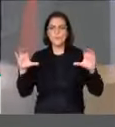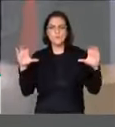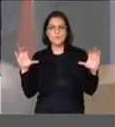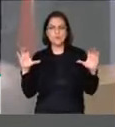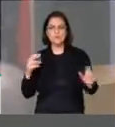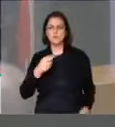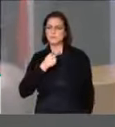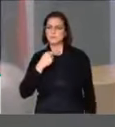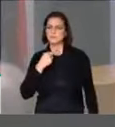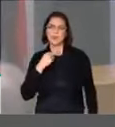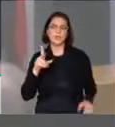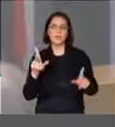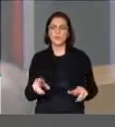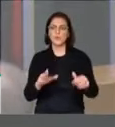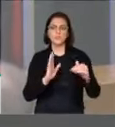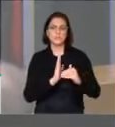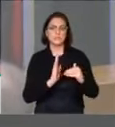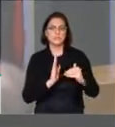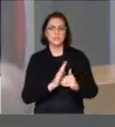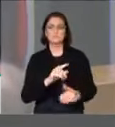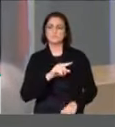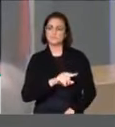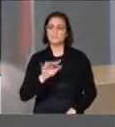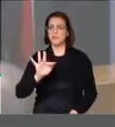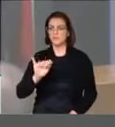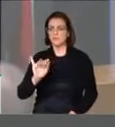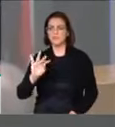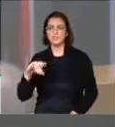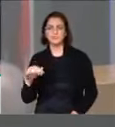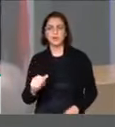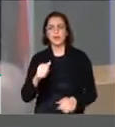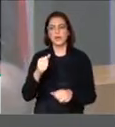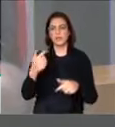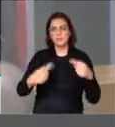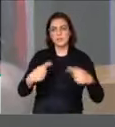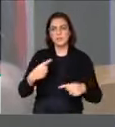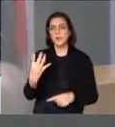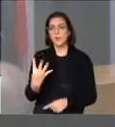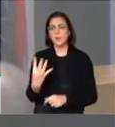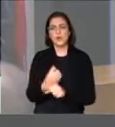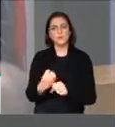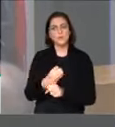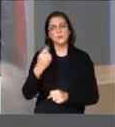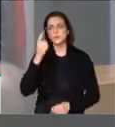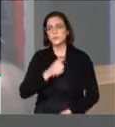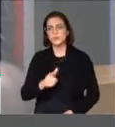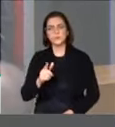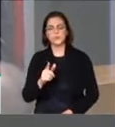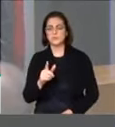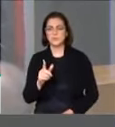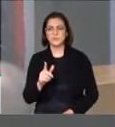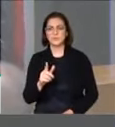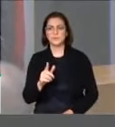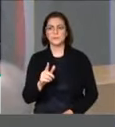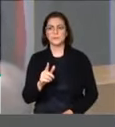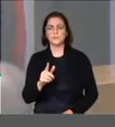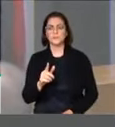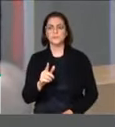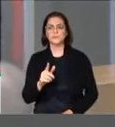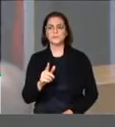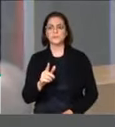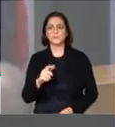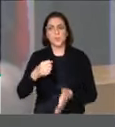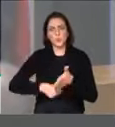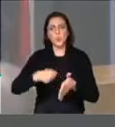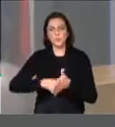Senado. E a Fátima Cleide aguentou o debate lá por 4 anos sem modificar o texto da lei, porque